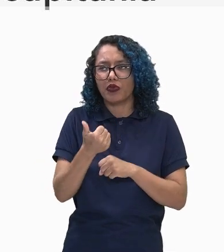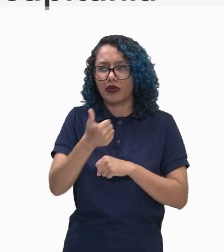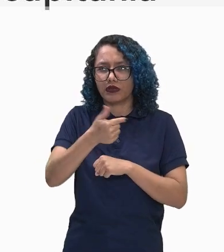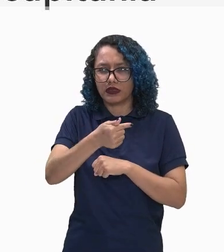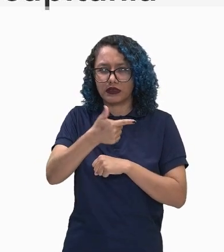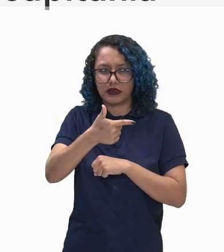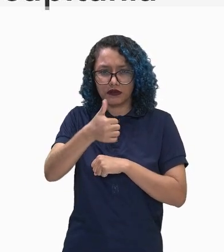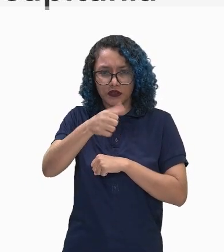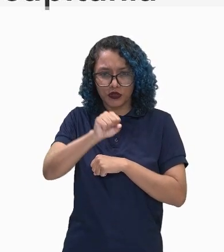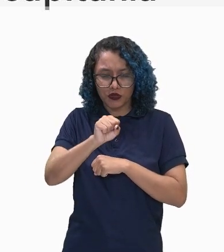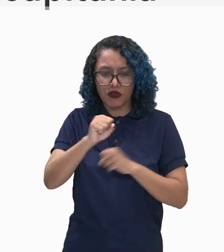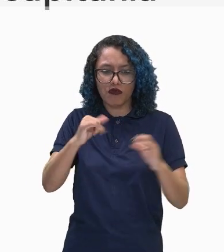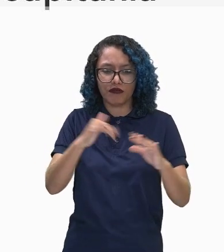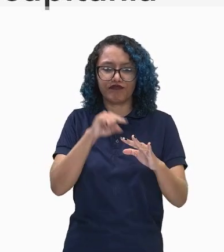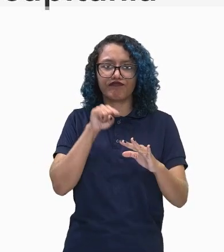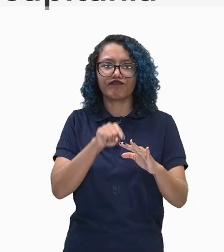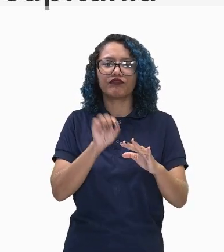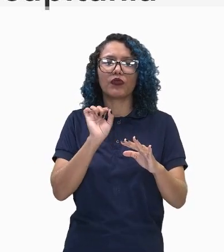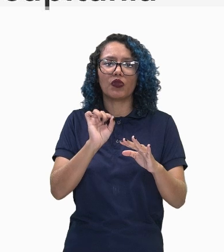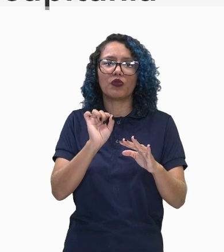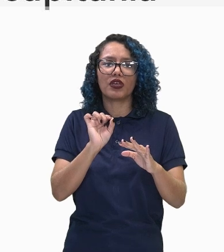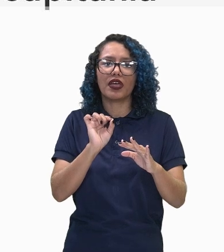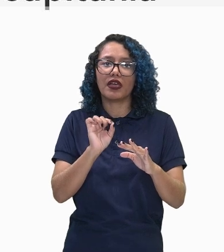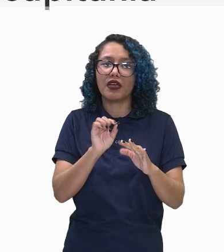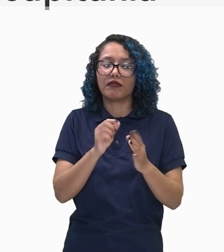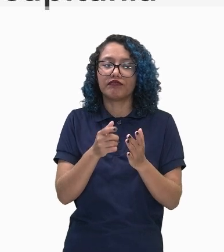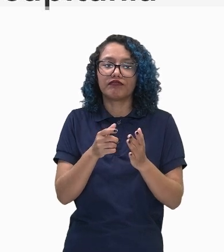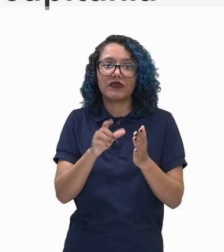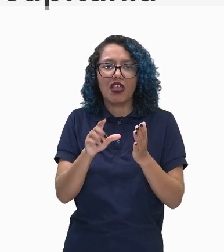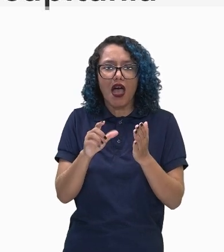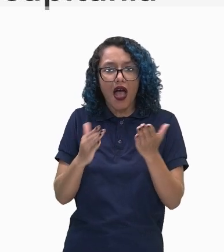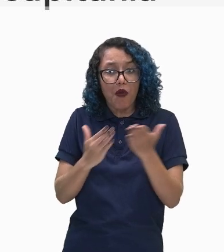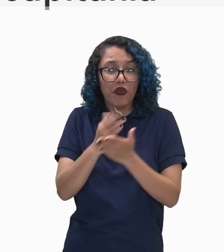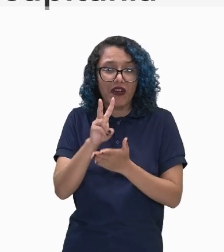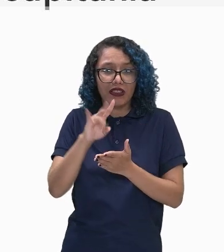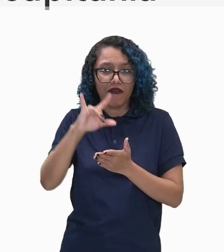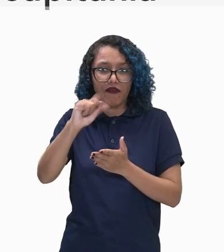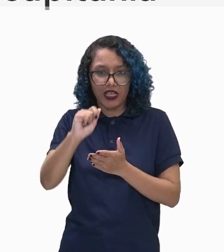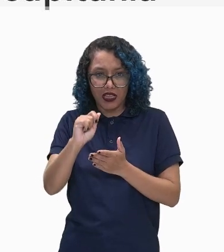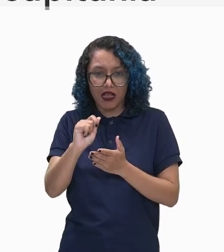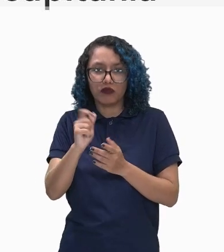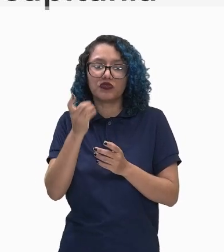1728, a cidade foi elevada à vila em 6 de maio de